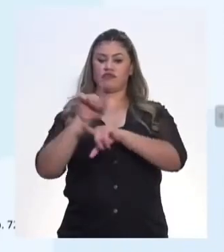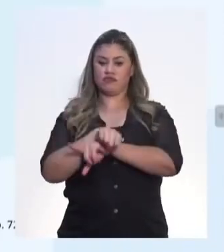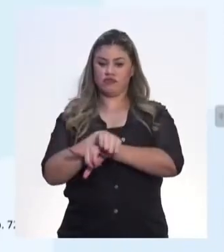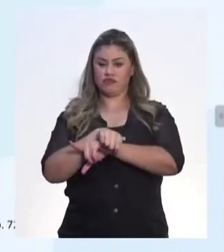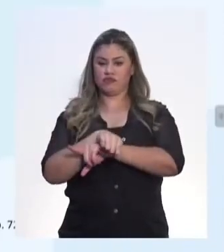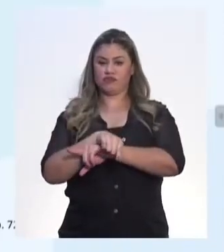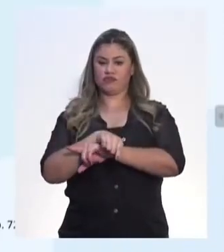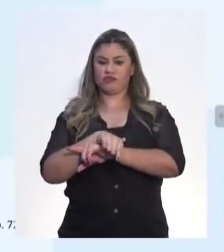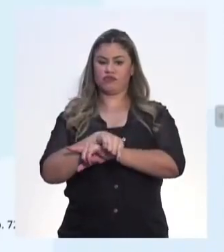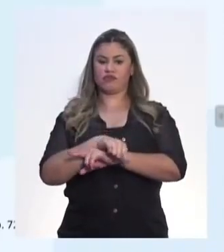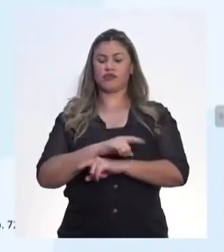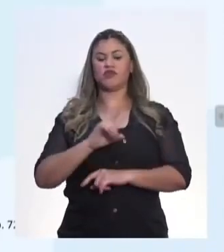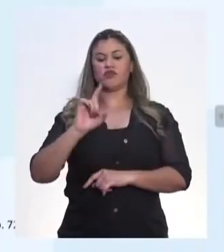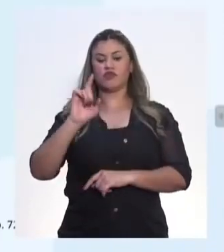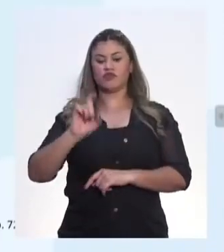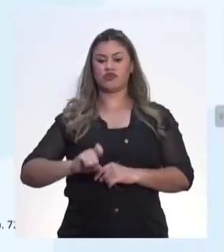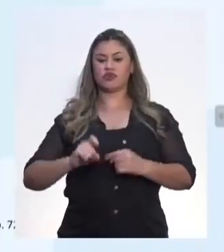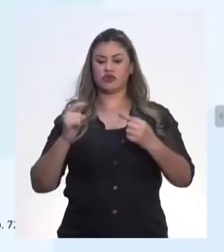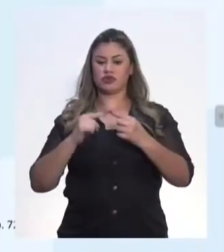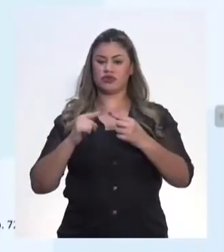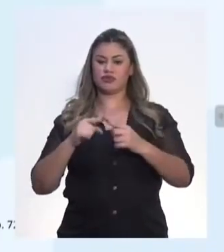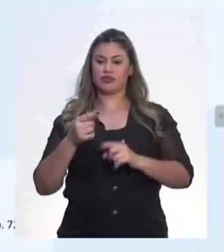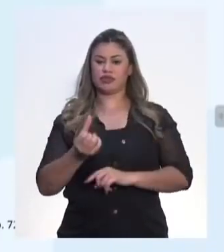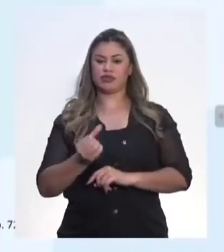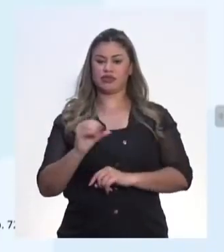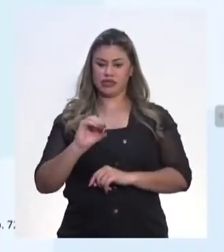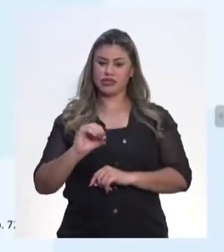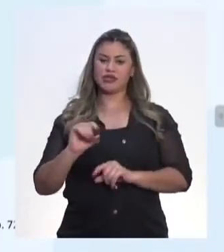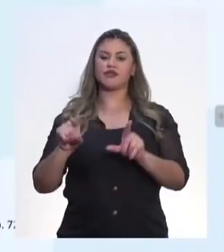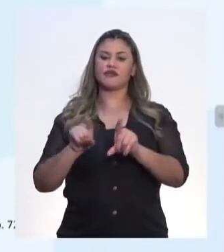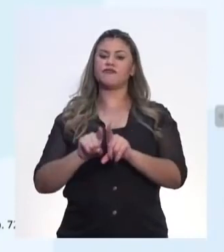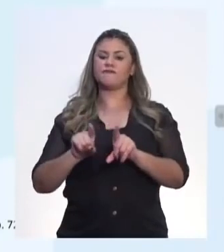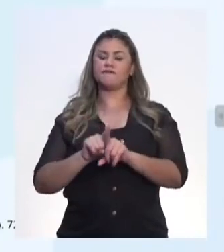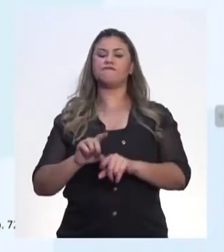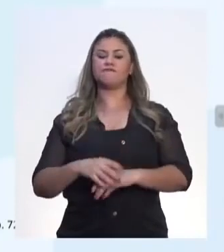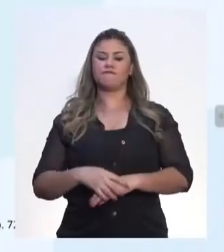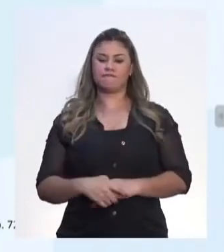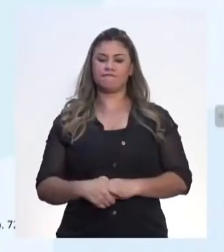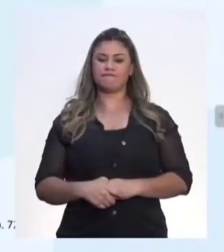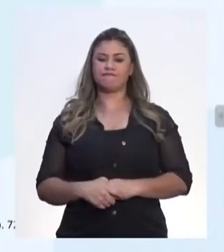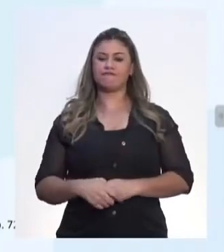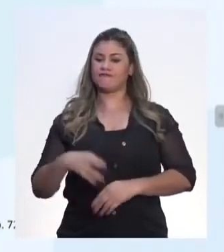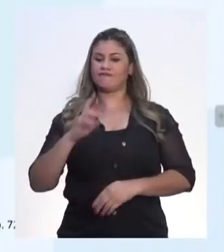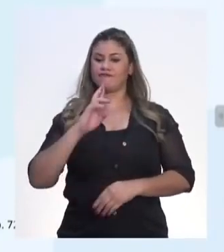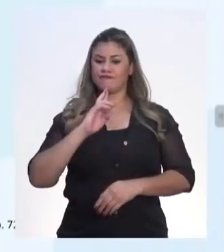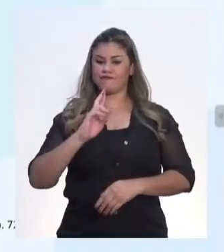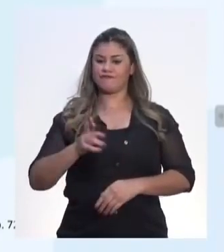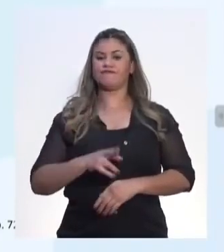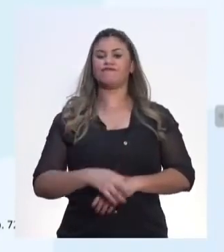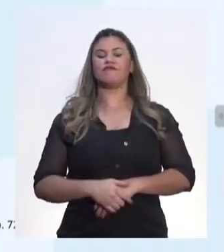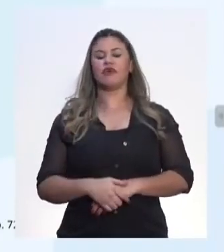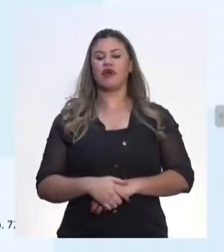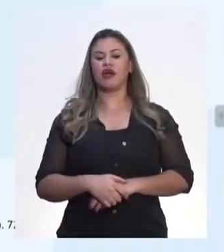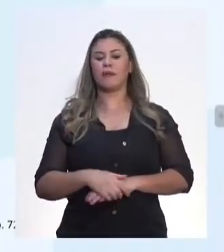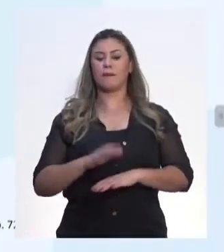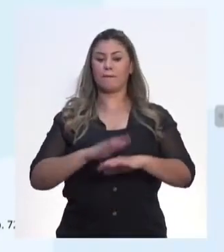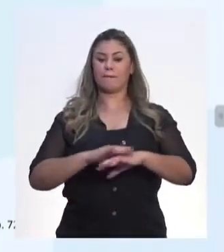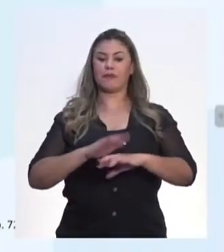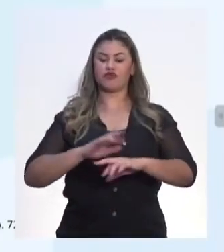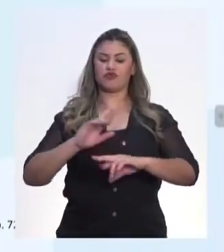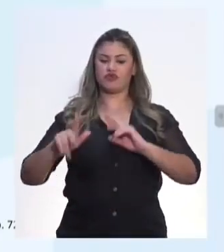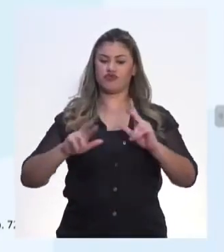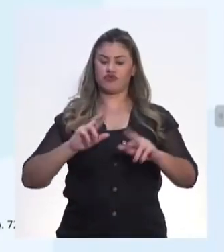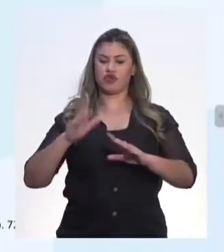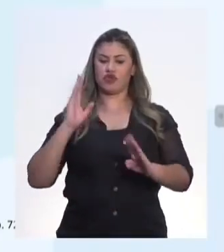né? O x vai valer 60 graus aqui, como resposta. Essa é uma outra ideia, né, Ale? Sim, então eu identifico